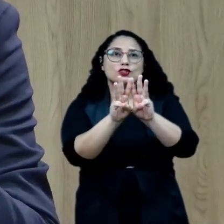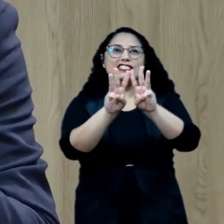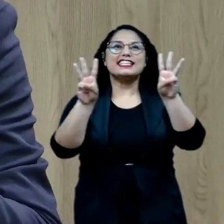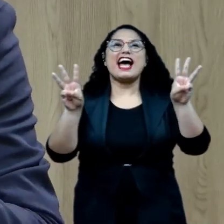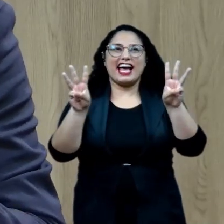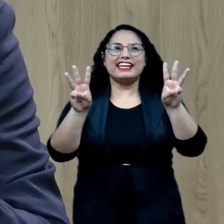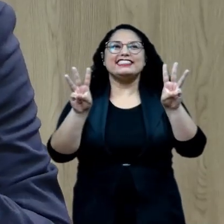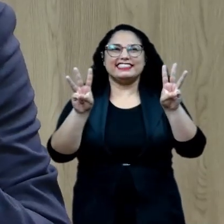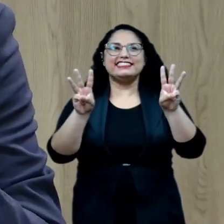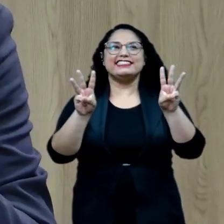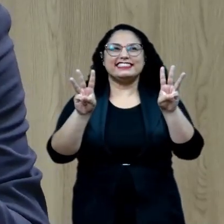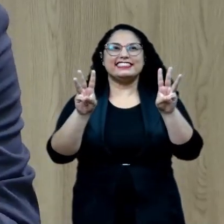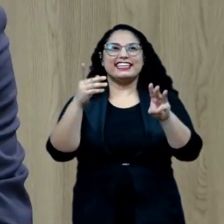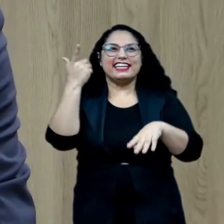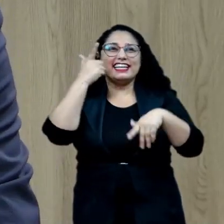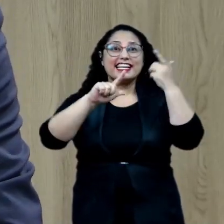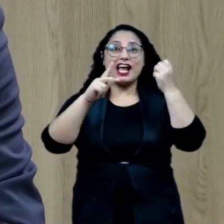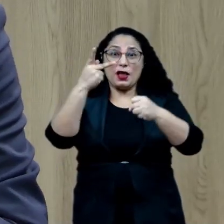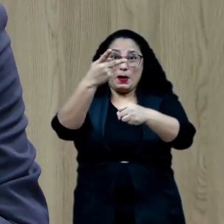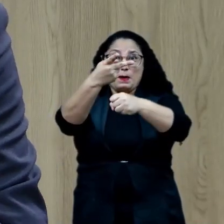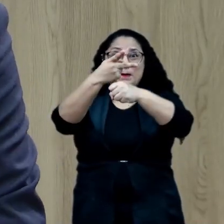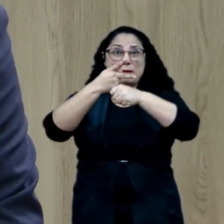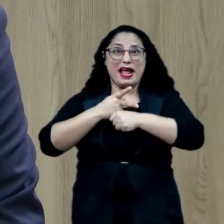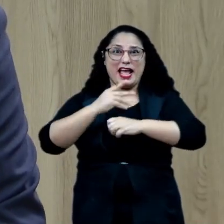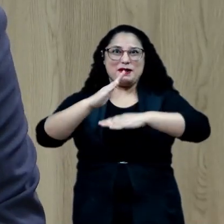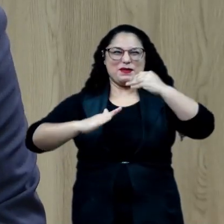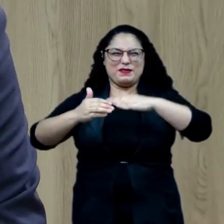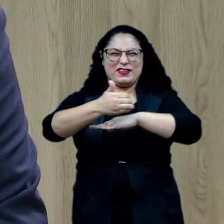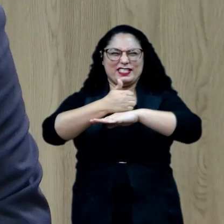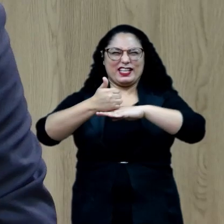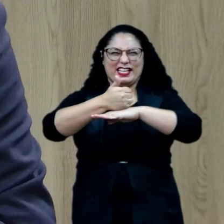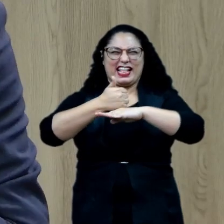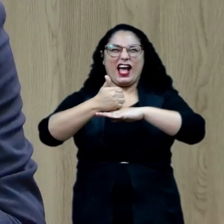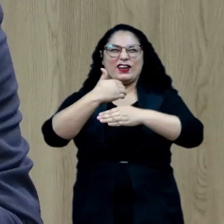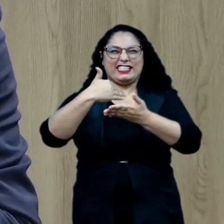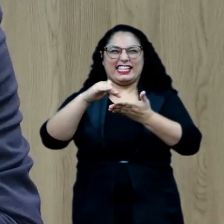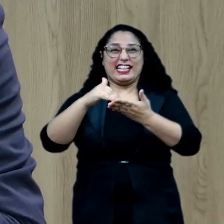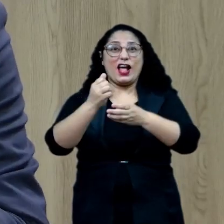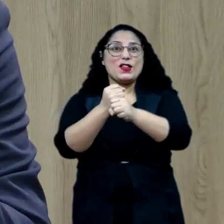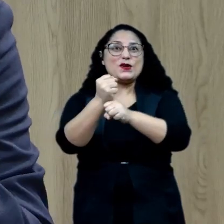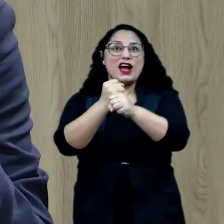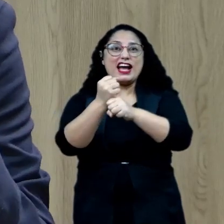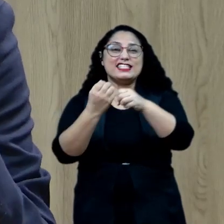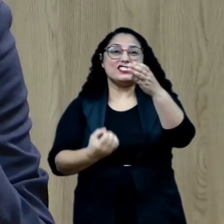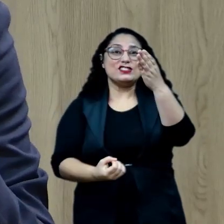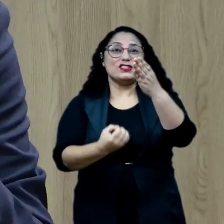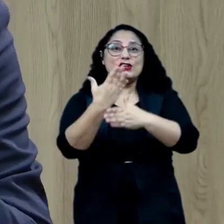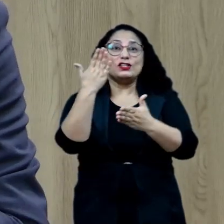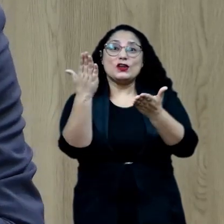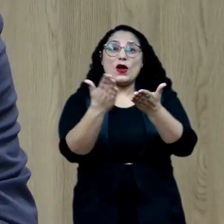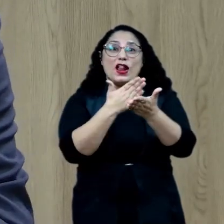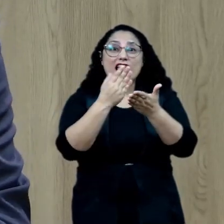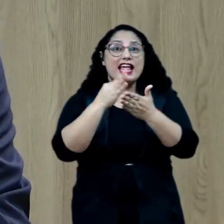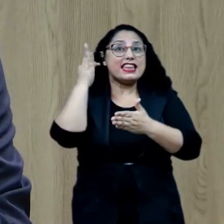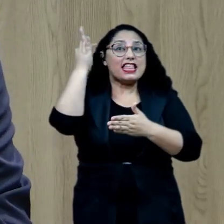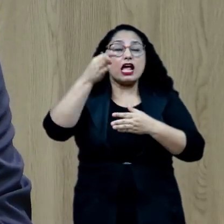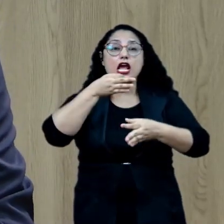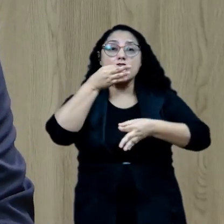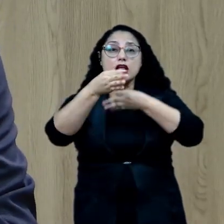site, e aí ganho o prêmio profissional de secretariado do ano. Surge também ali o meu livro, Teoria